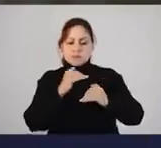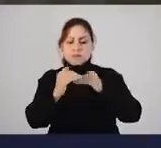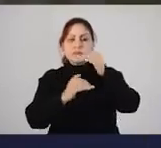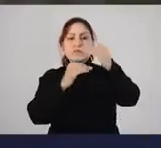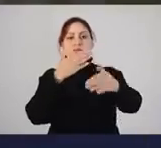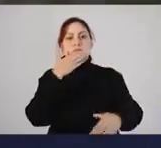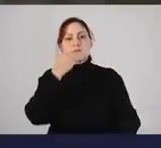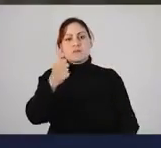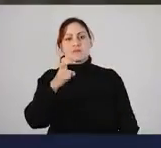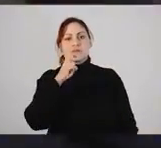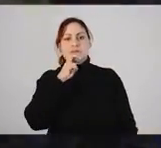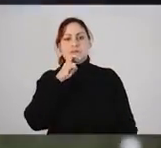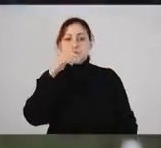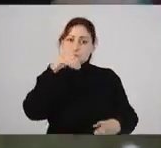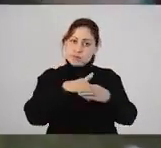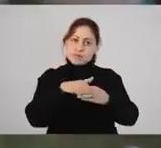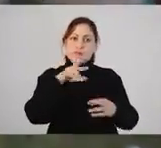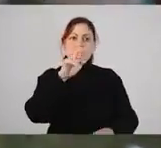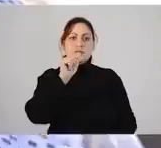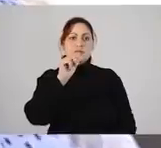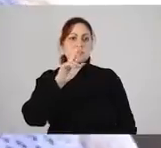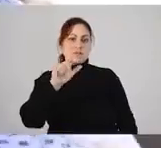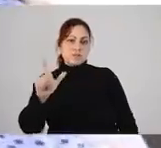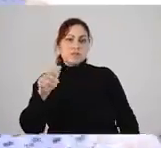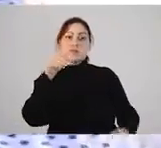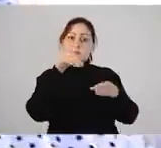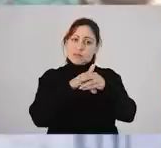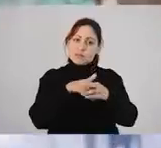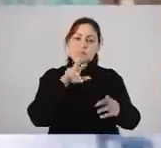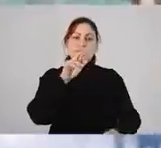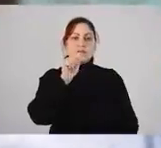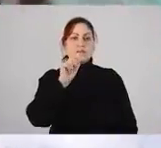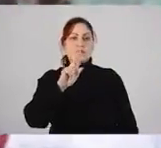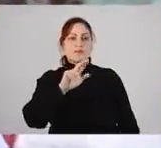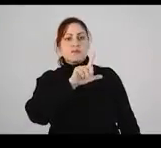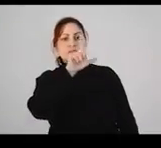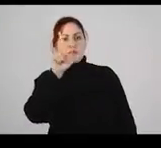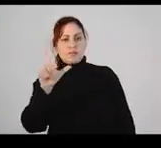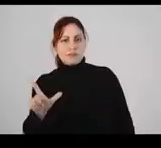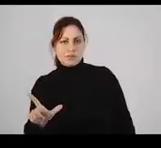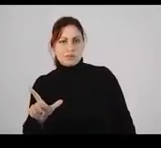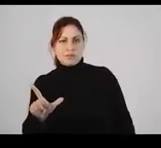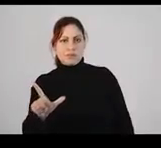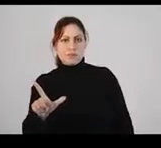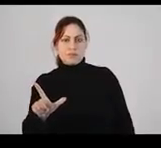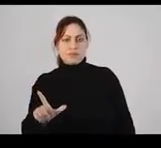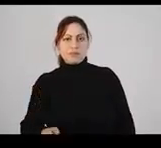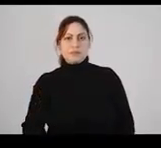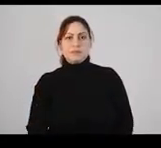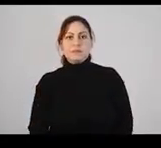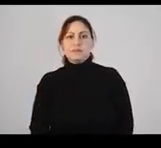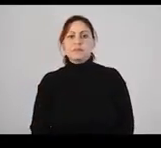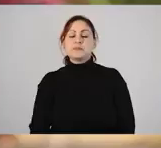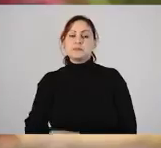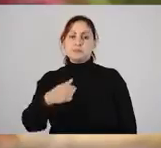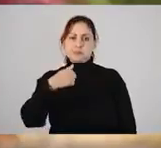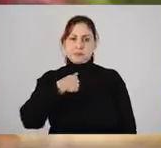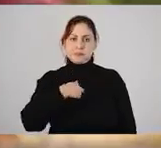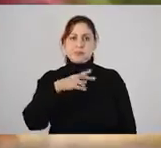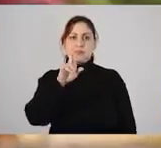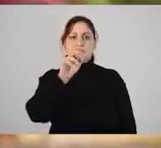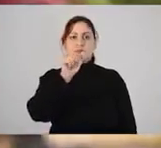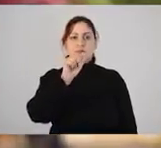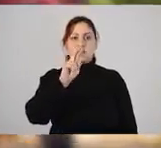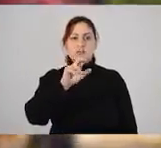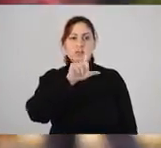de vida da nossa gente. Vota Raul! Vota Raul! Vota Raul! Vota Raul! Eu